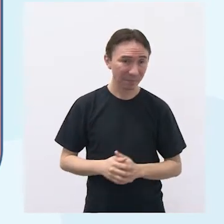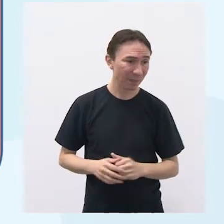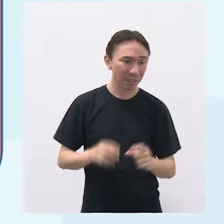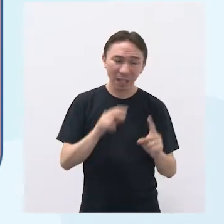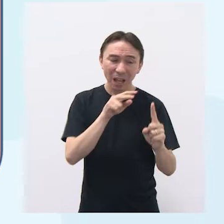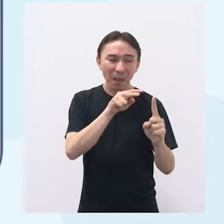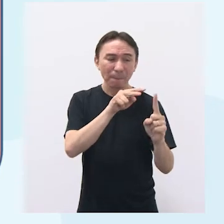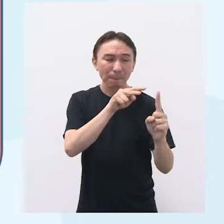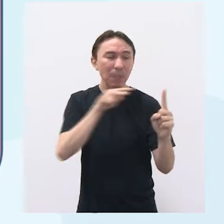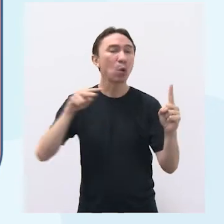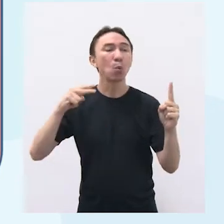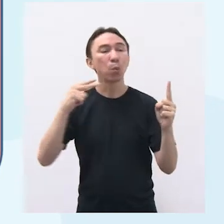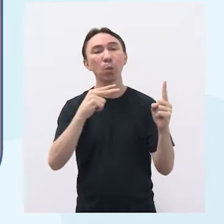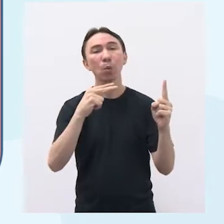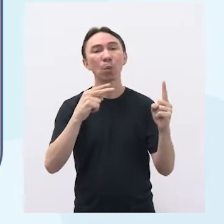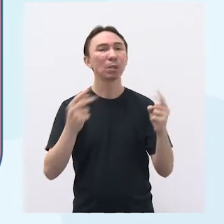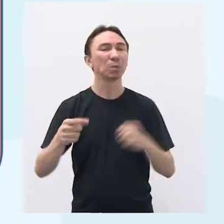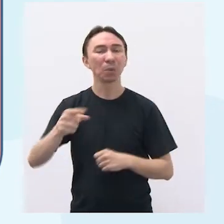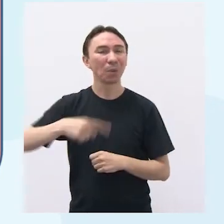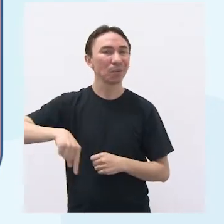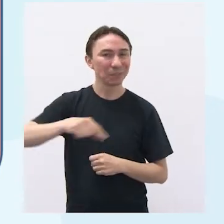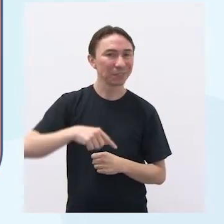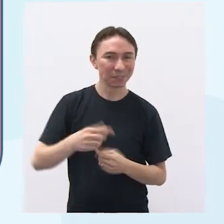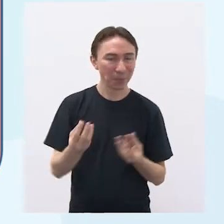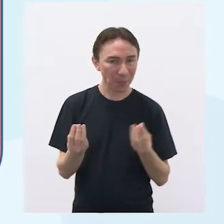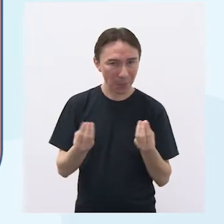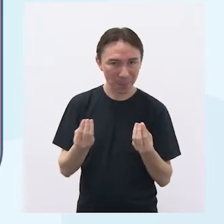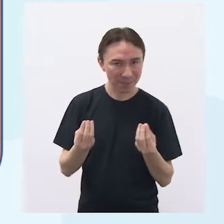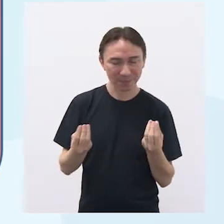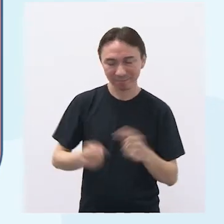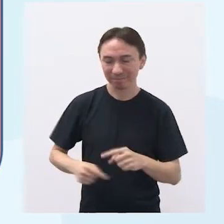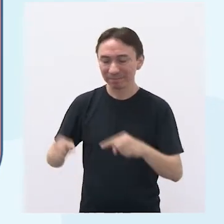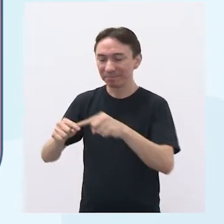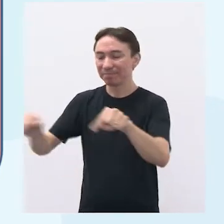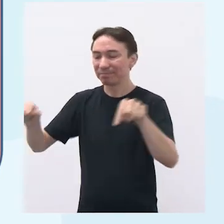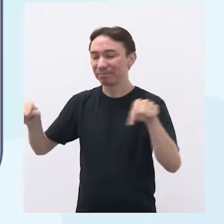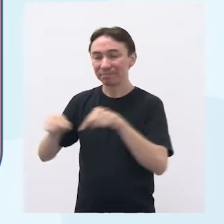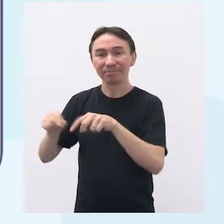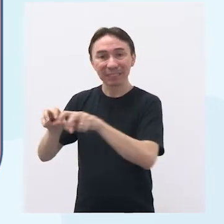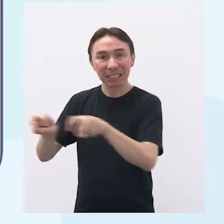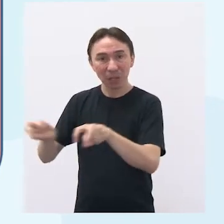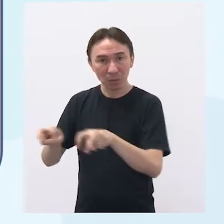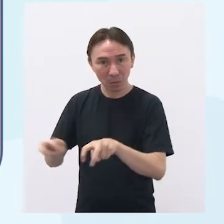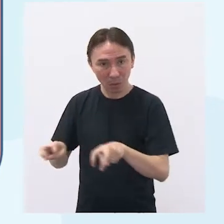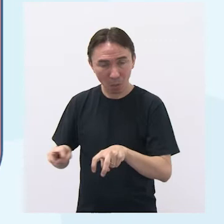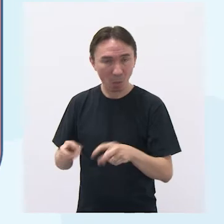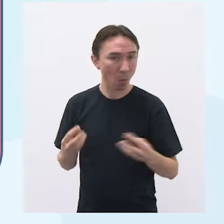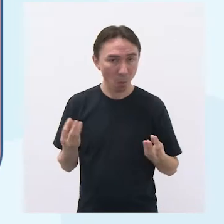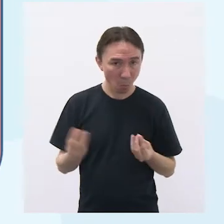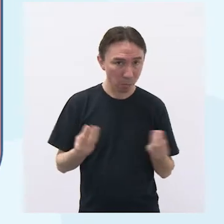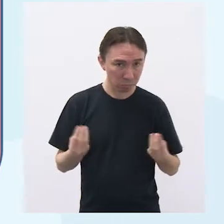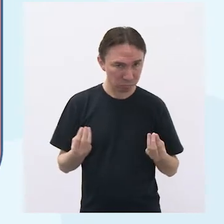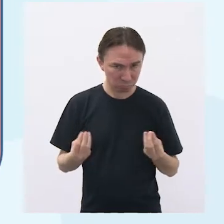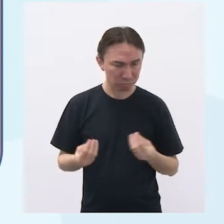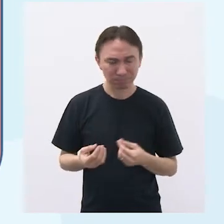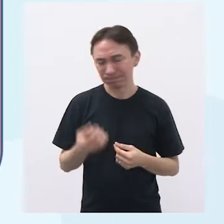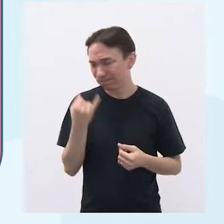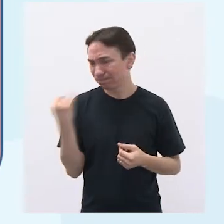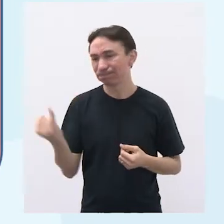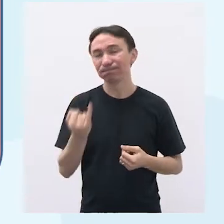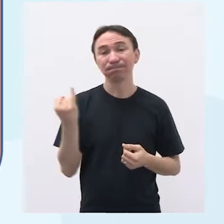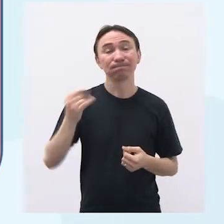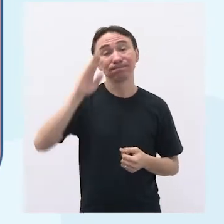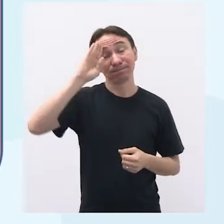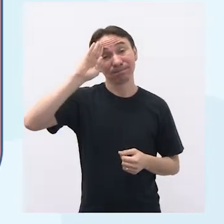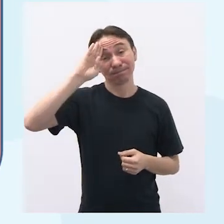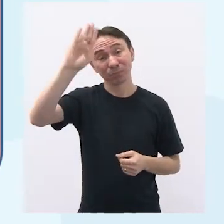prático aí de pensar a atuação na sala de aula, é fundamental. Então, que se pense, como eu disse, as disciplinas do